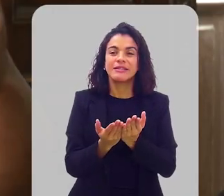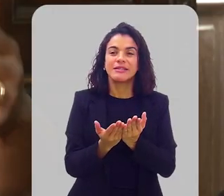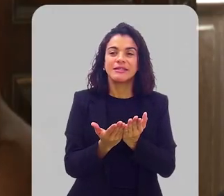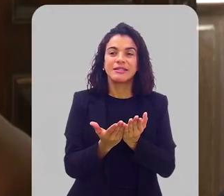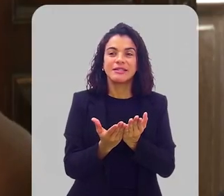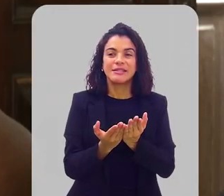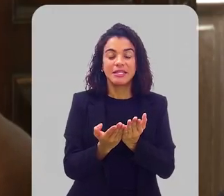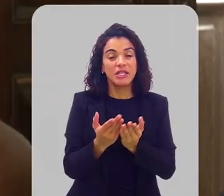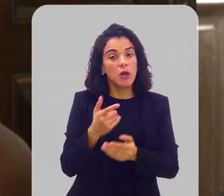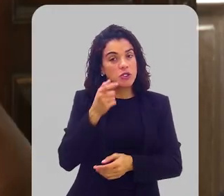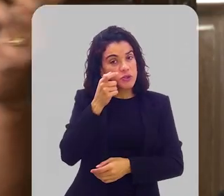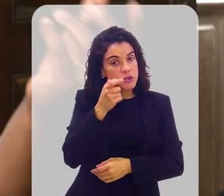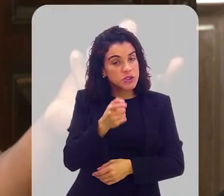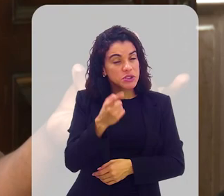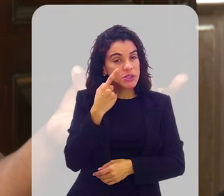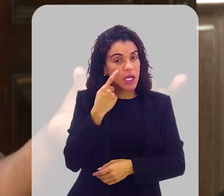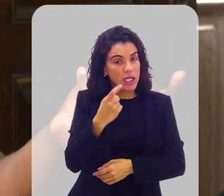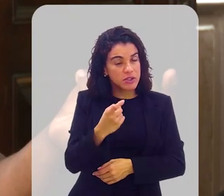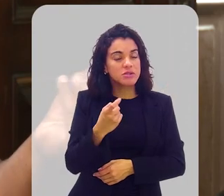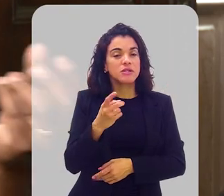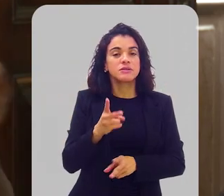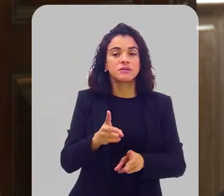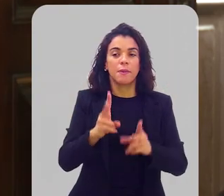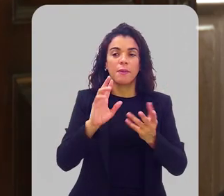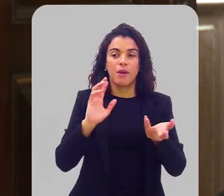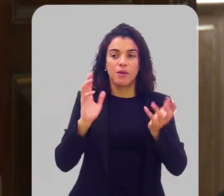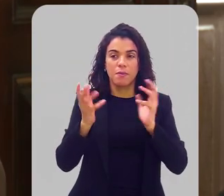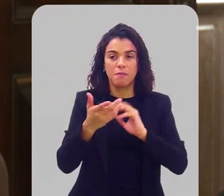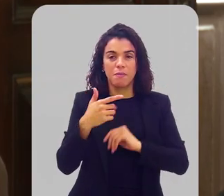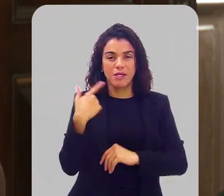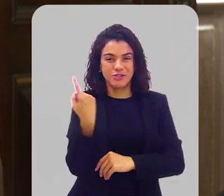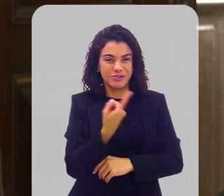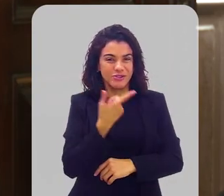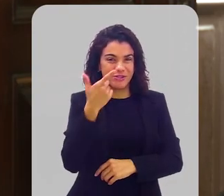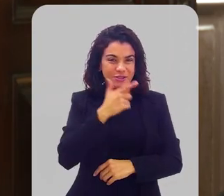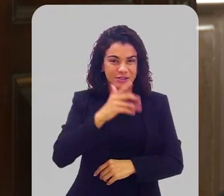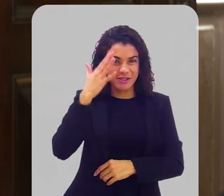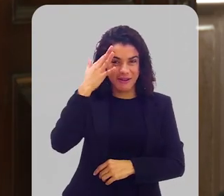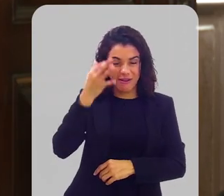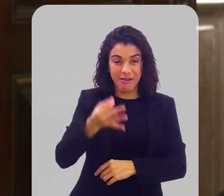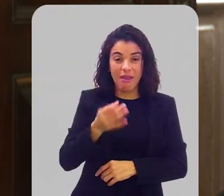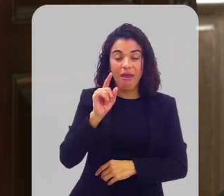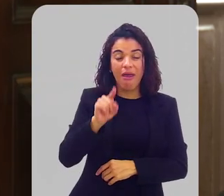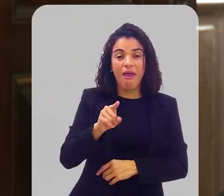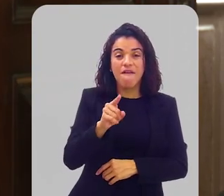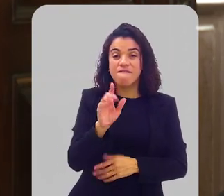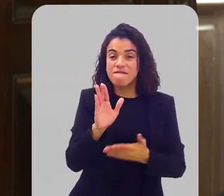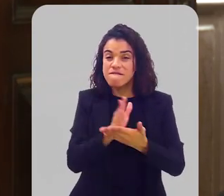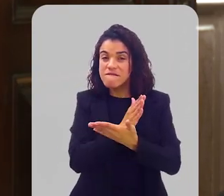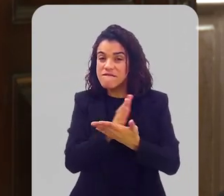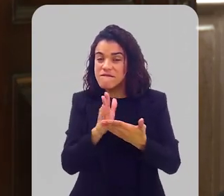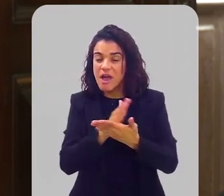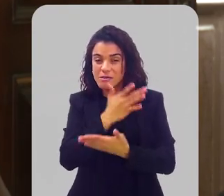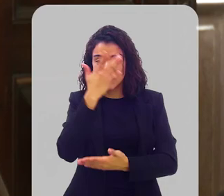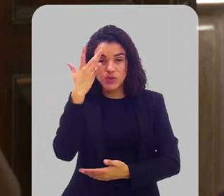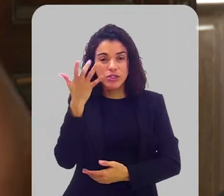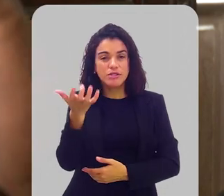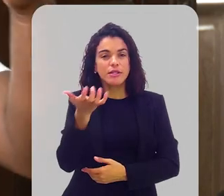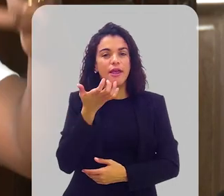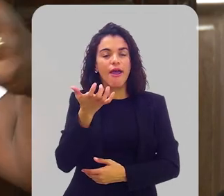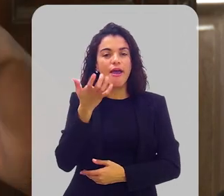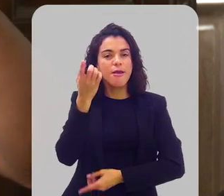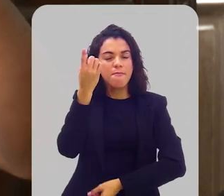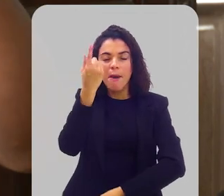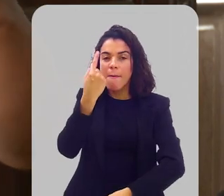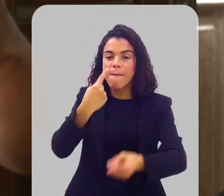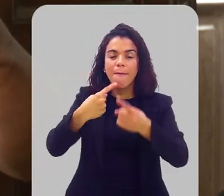e a gente, eu acho que uma coisa interessante que acontece para a gente entender esse propósito, que muitas pessoas querem alcançar o